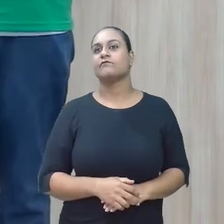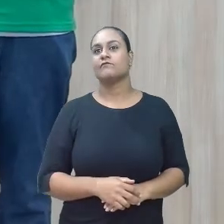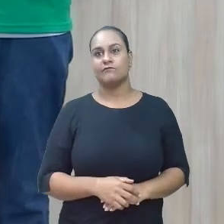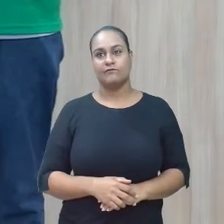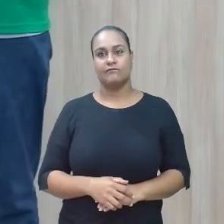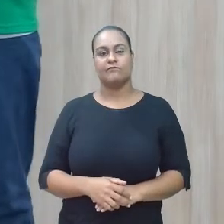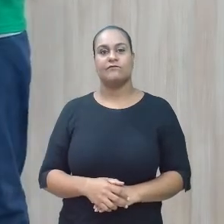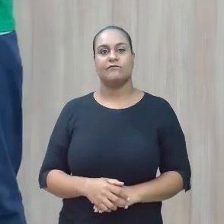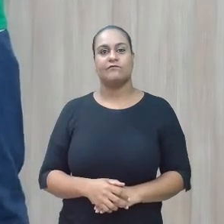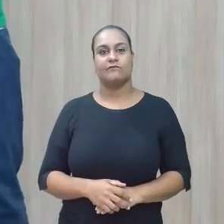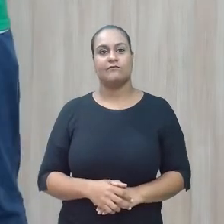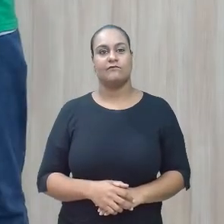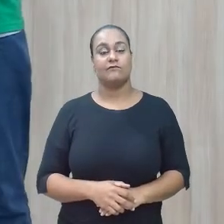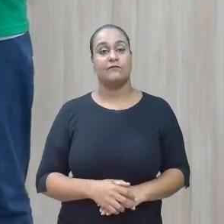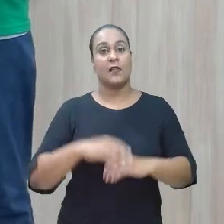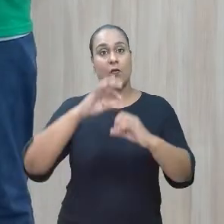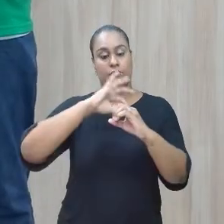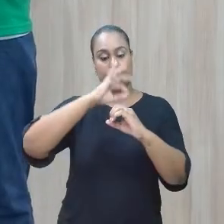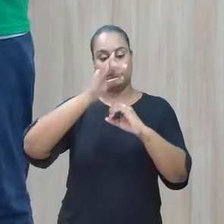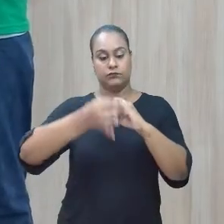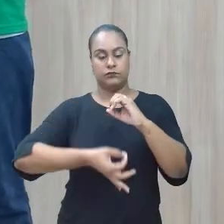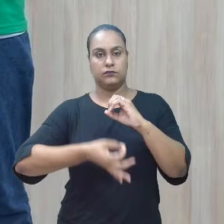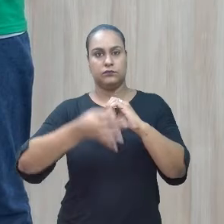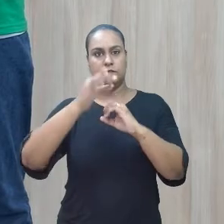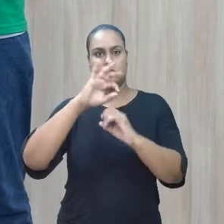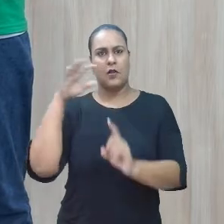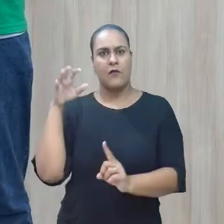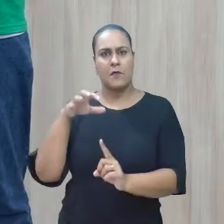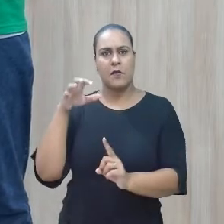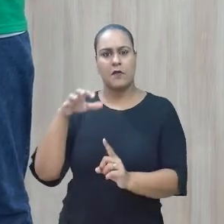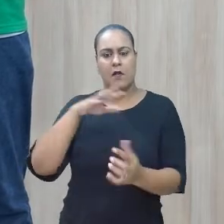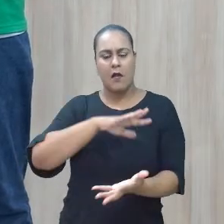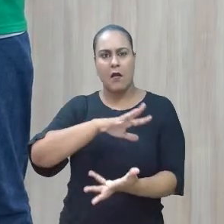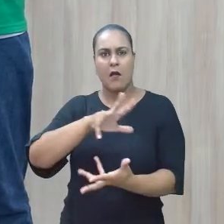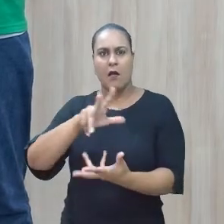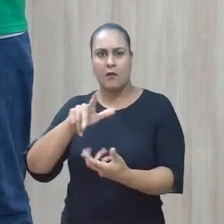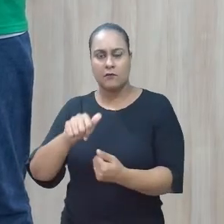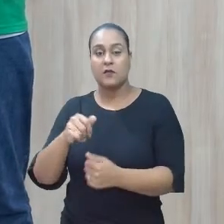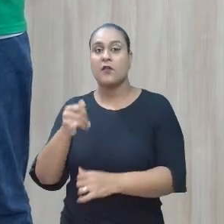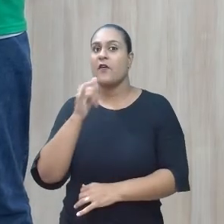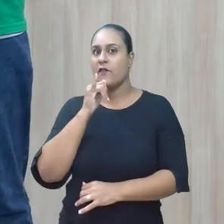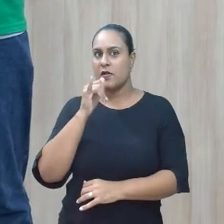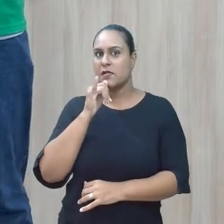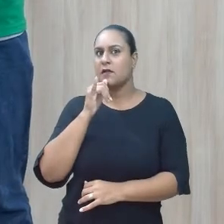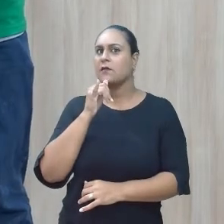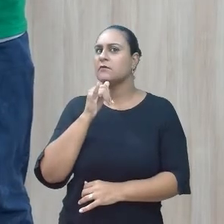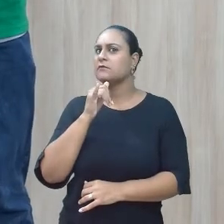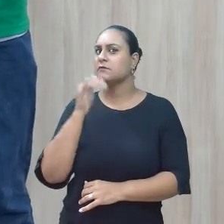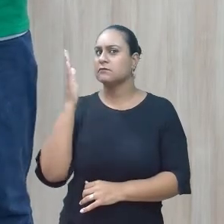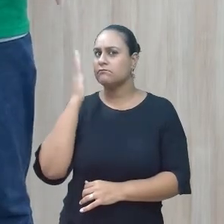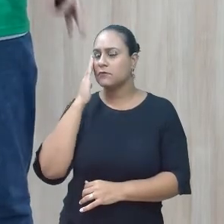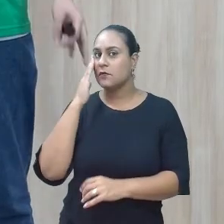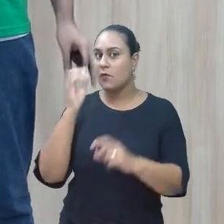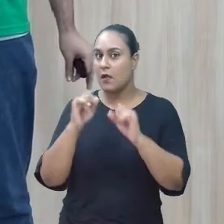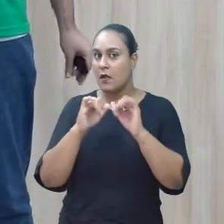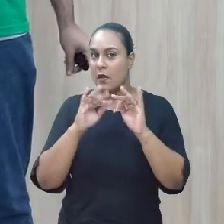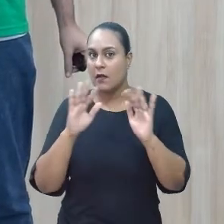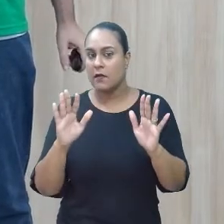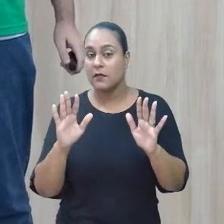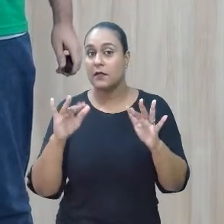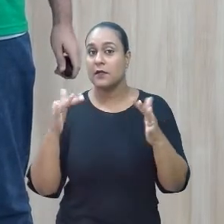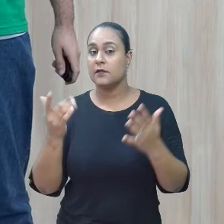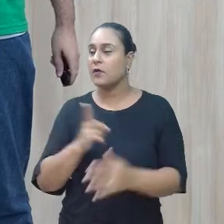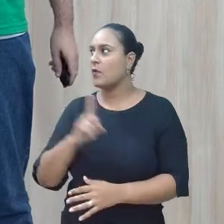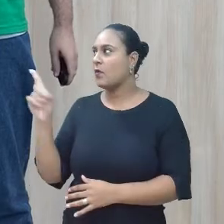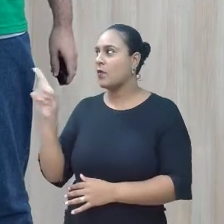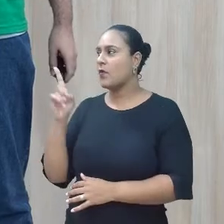altitude interferindo no relevo na questão da pressão atmosférica. Beleza, você já viu aqui o exemplo, tranquilo, suavidade. Pronto, nós chegamos aqui a